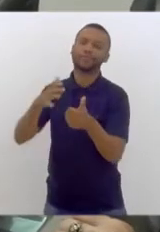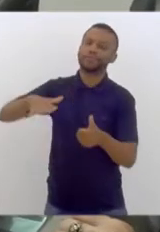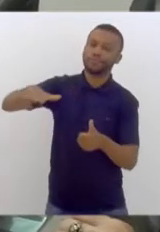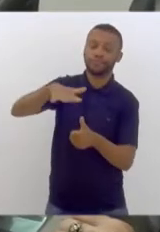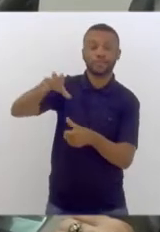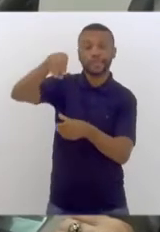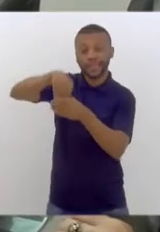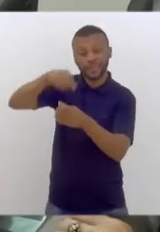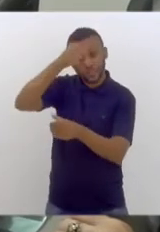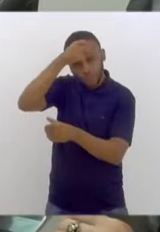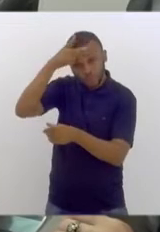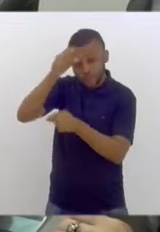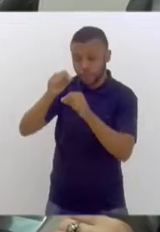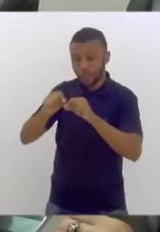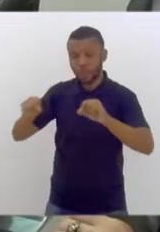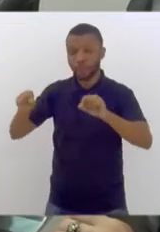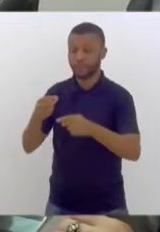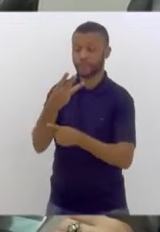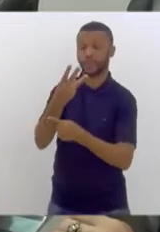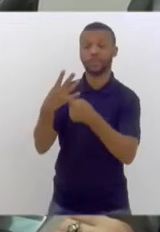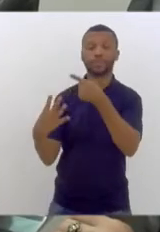territórios. 3/4